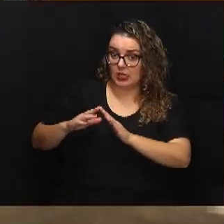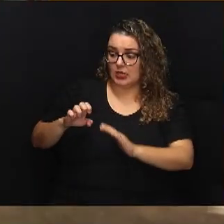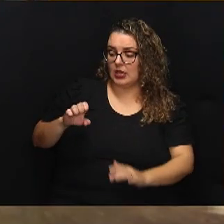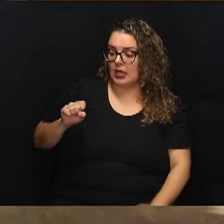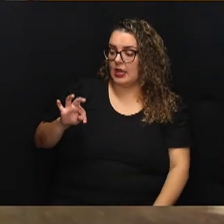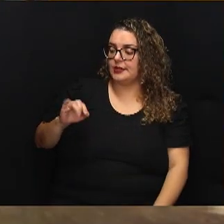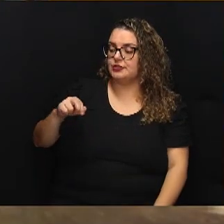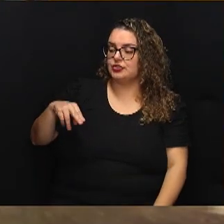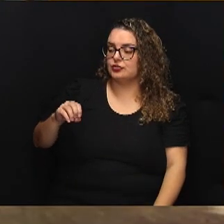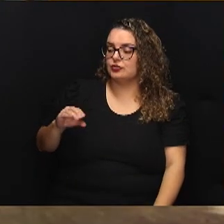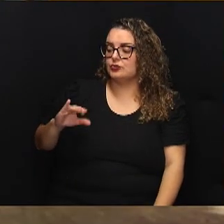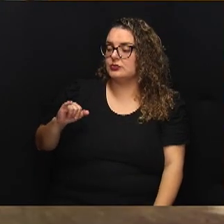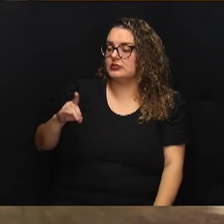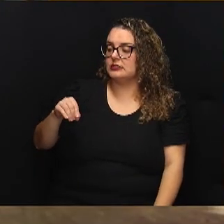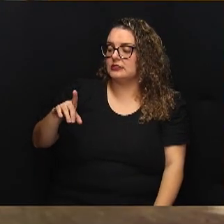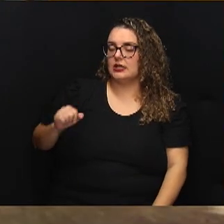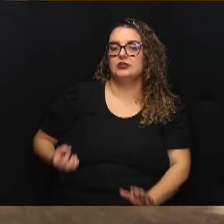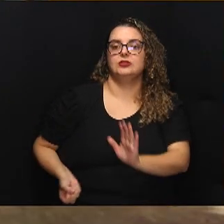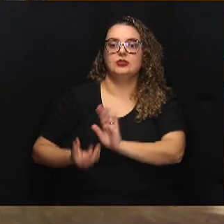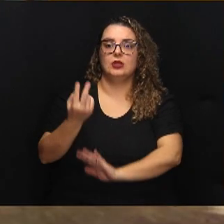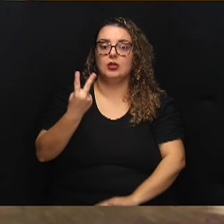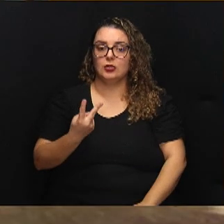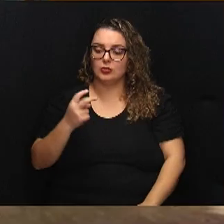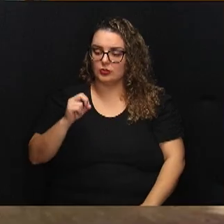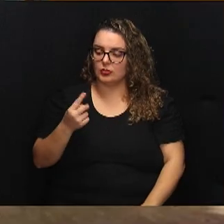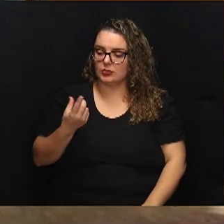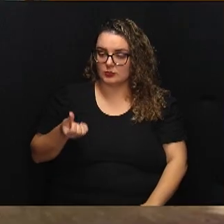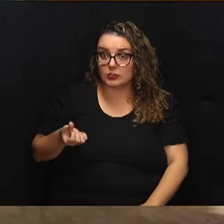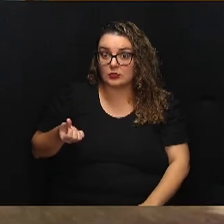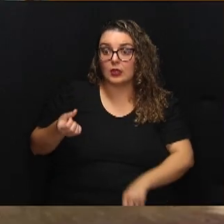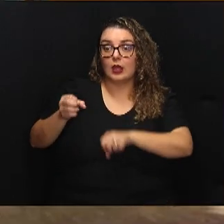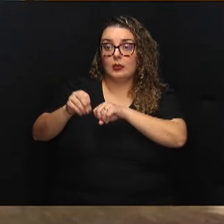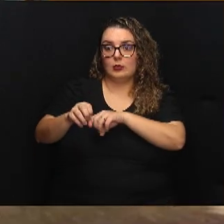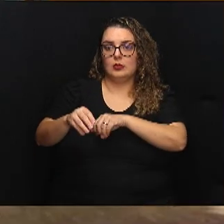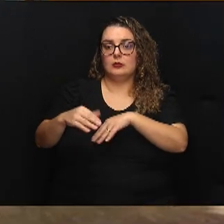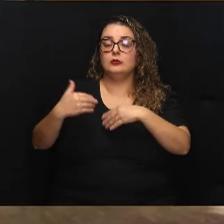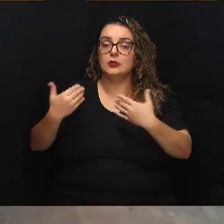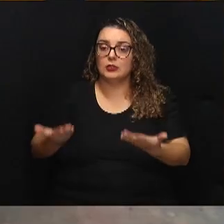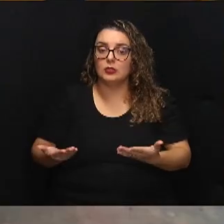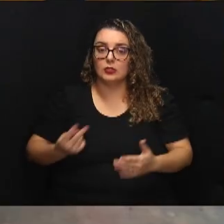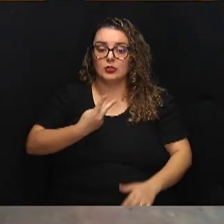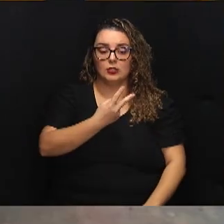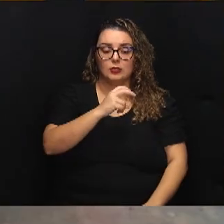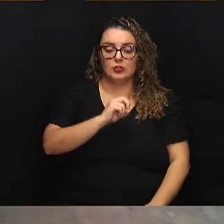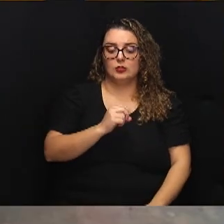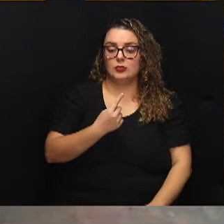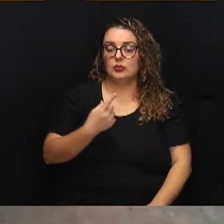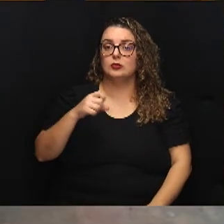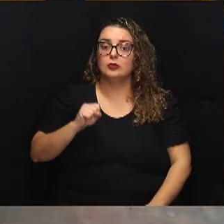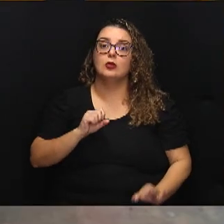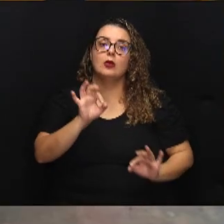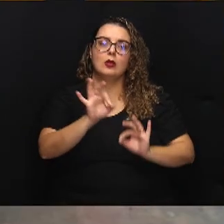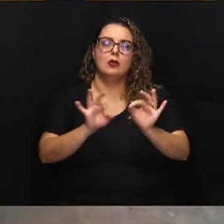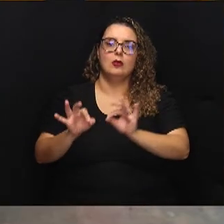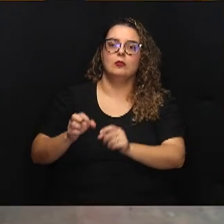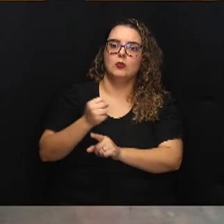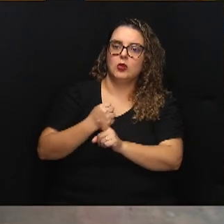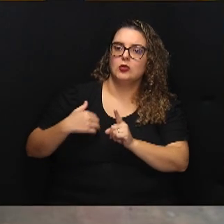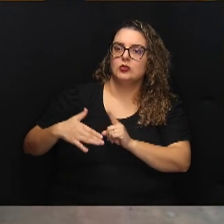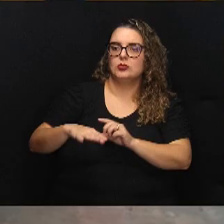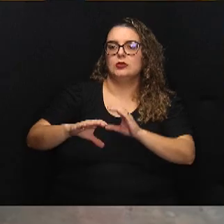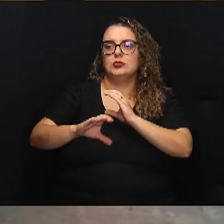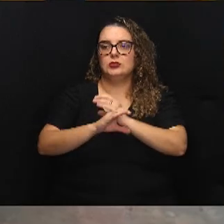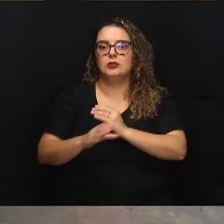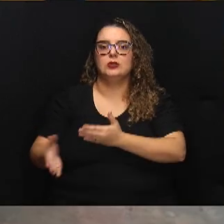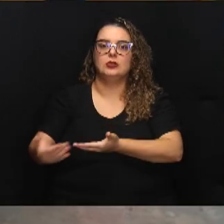Etnocidade, ela foi fundada em 2016 para a educação e acabou em 2018 se tornando uma organização da sociedade civil que